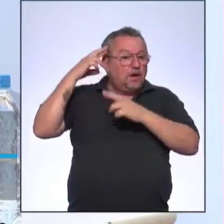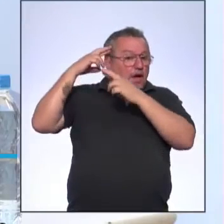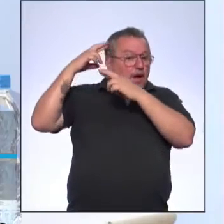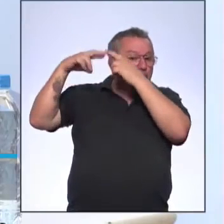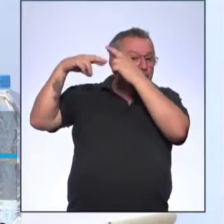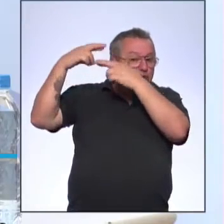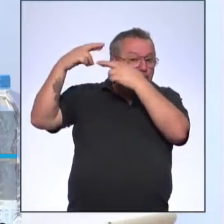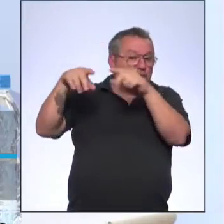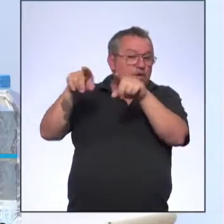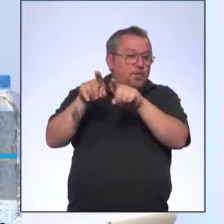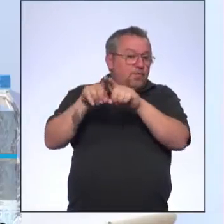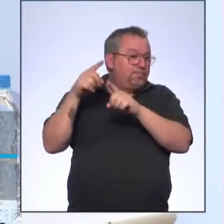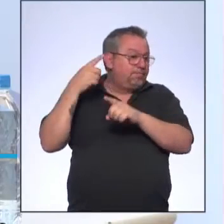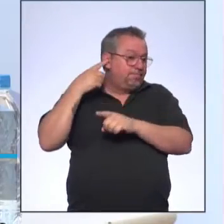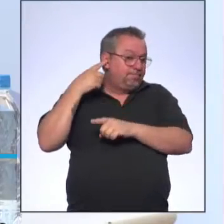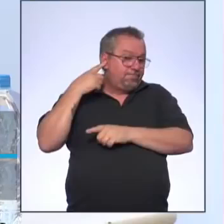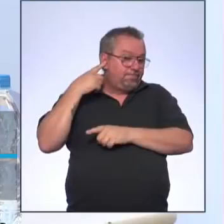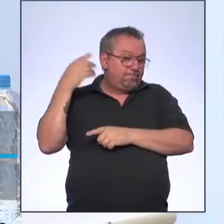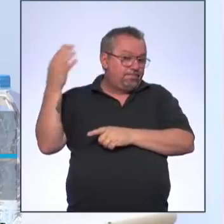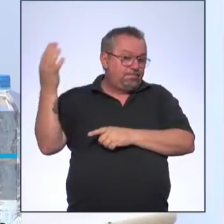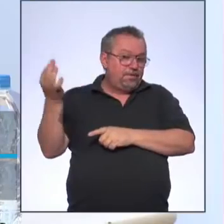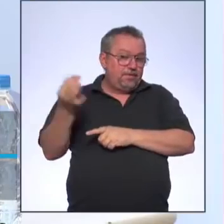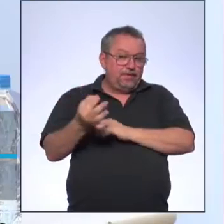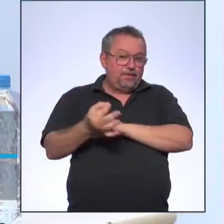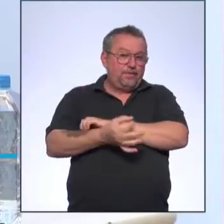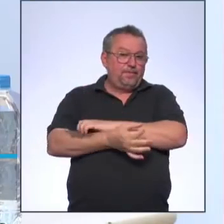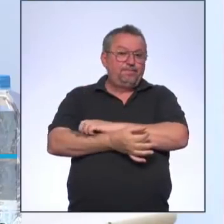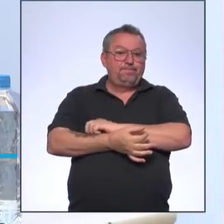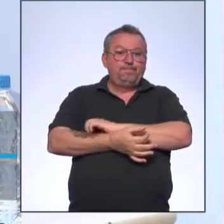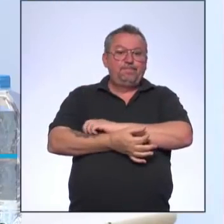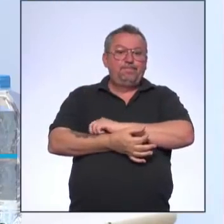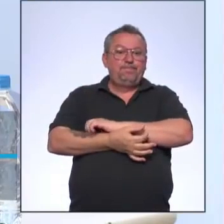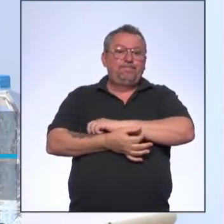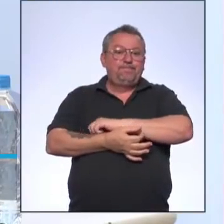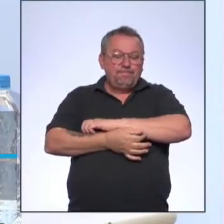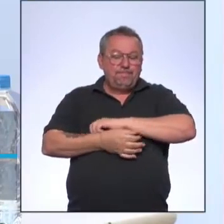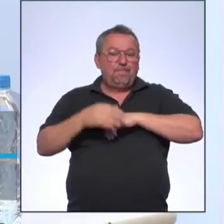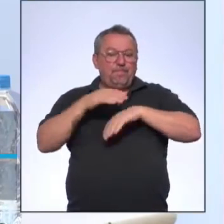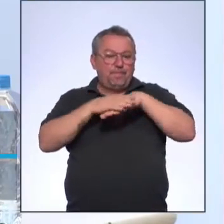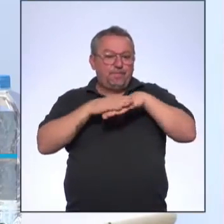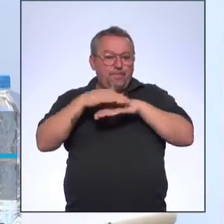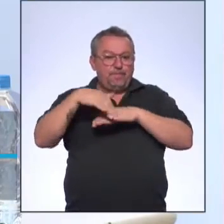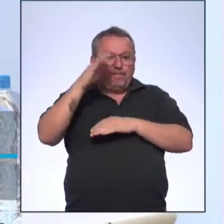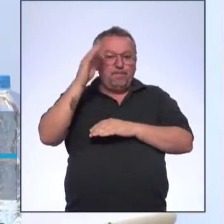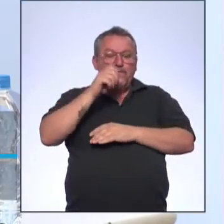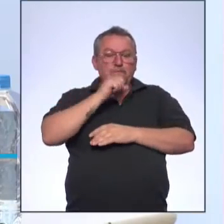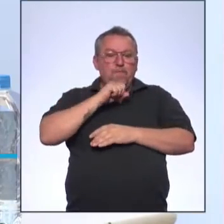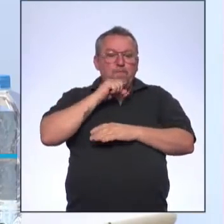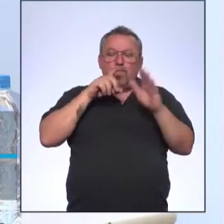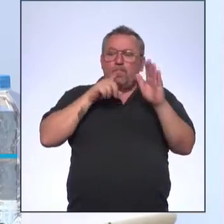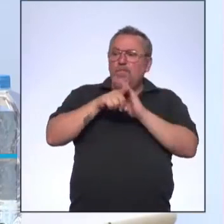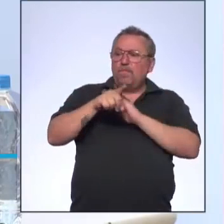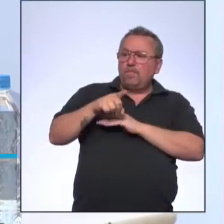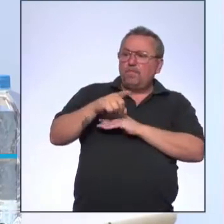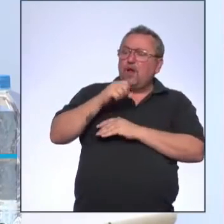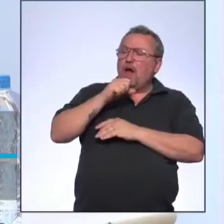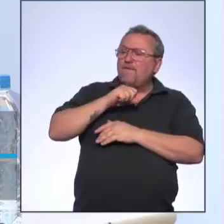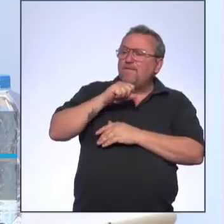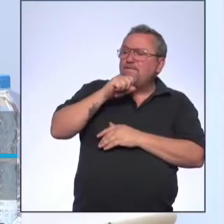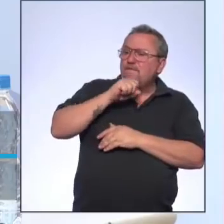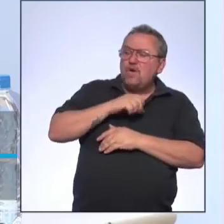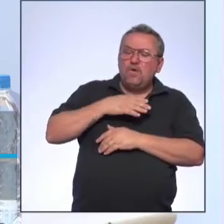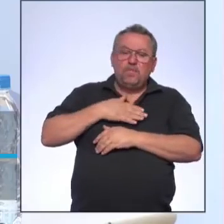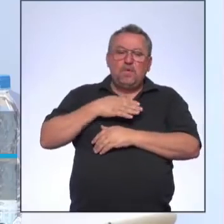o ouvido musical. Uma outra coisa boa é conversar com as pessoas mais velhas. Que tipo de música será que os nossos